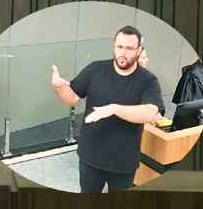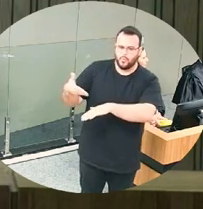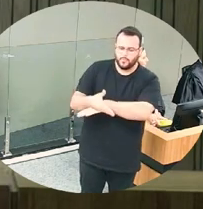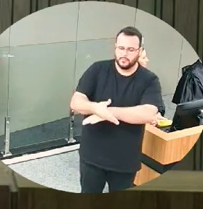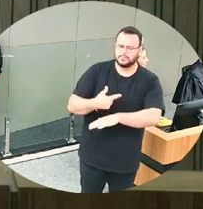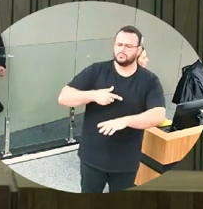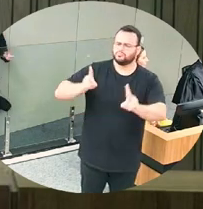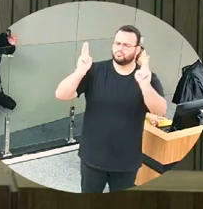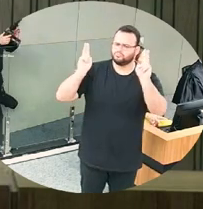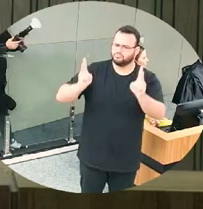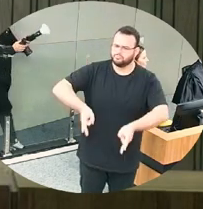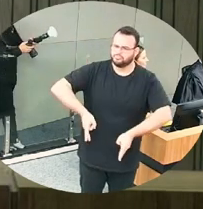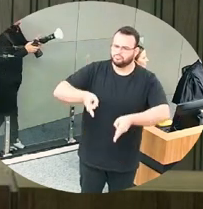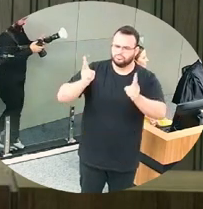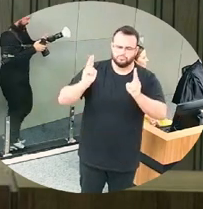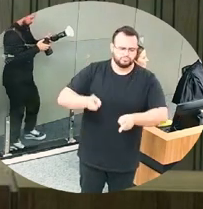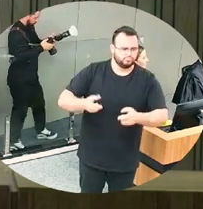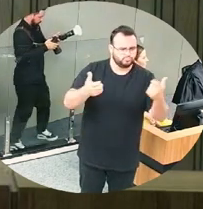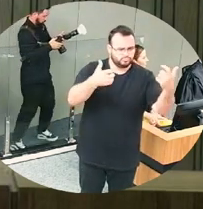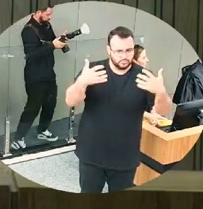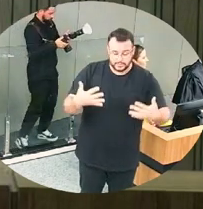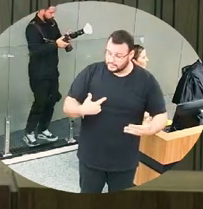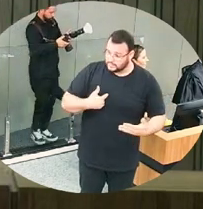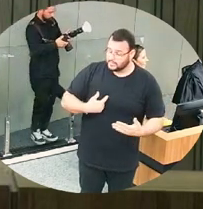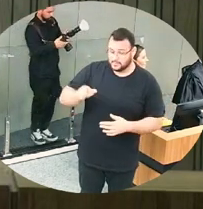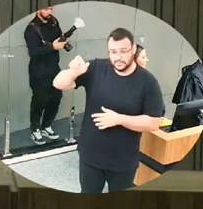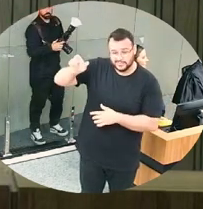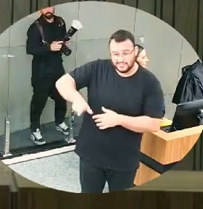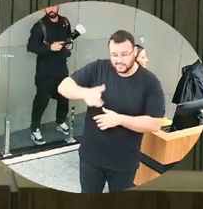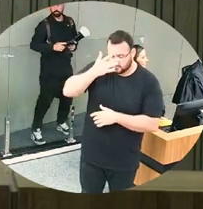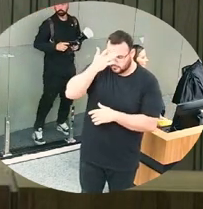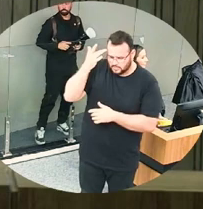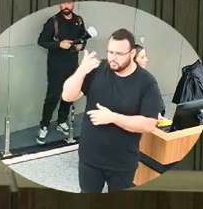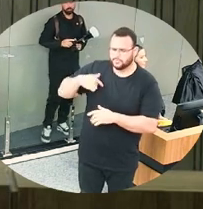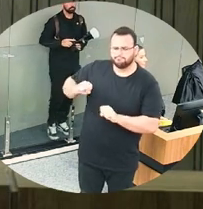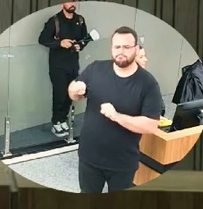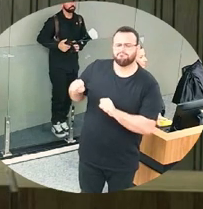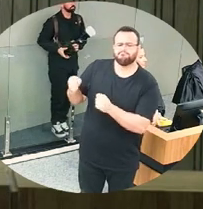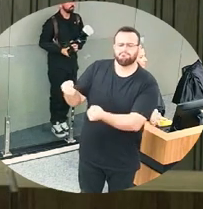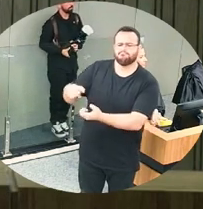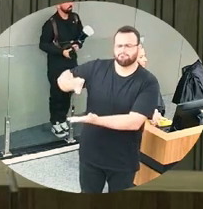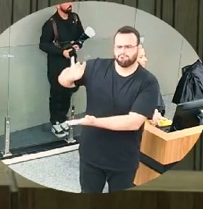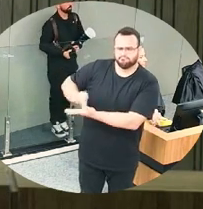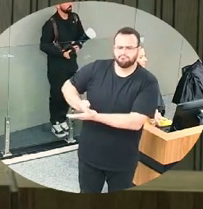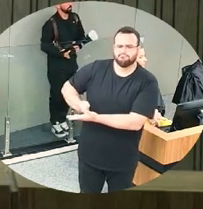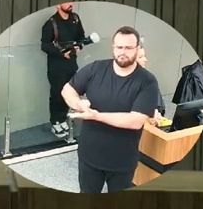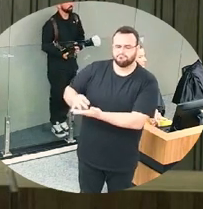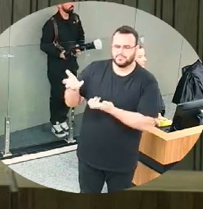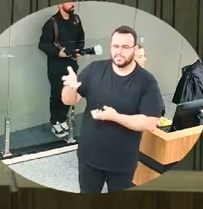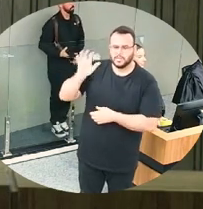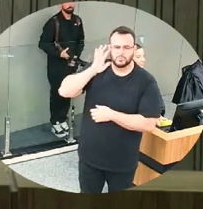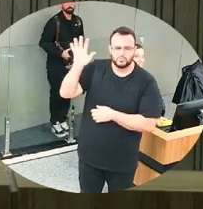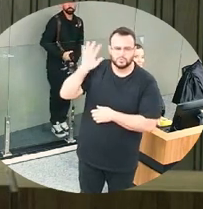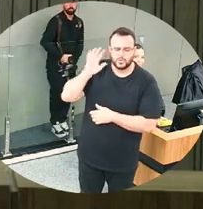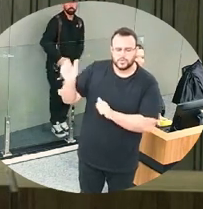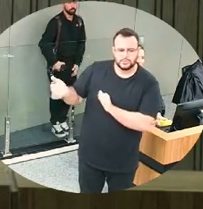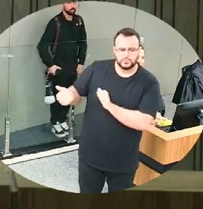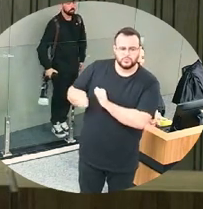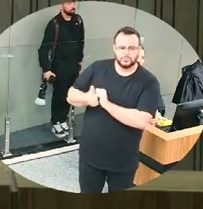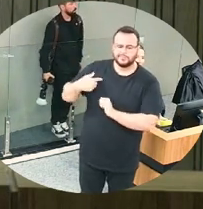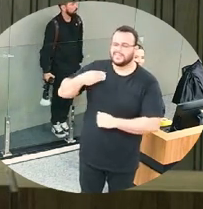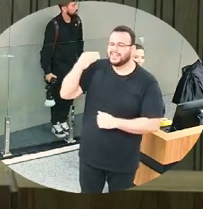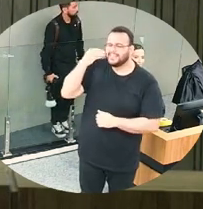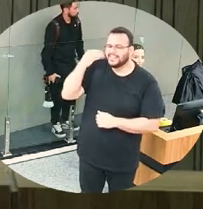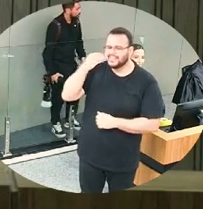repetia sempre isso eu queria gente que quer estivesse realmente e eh sonhando comigo